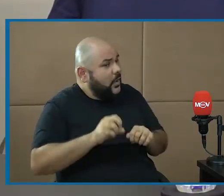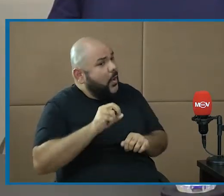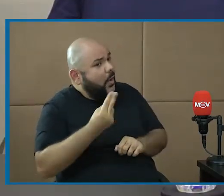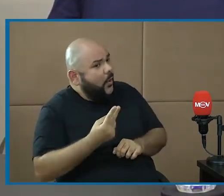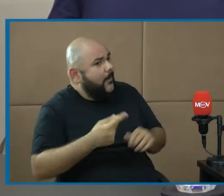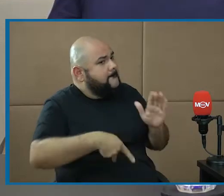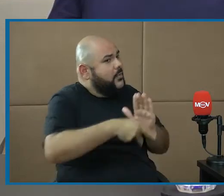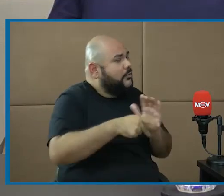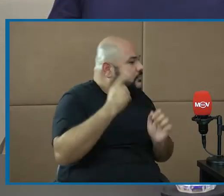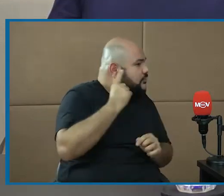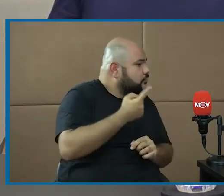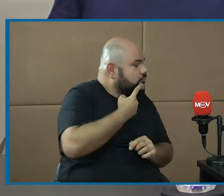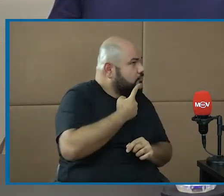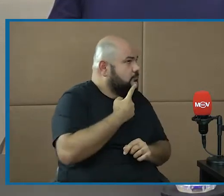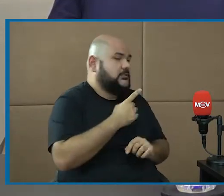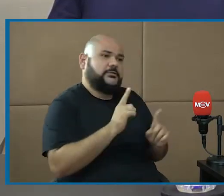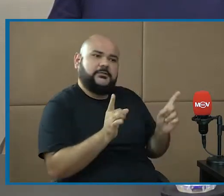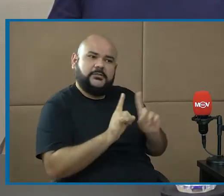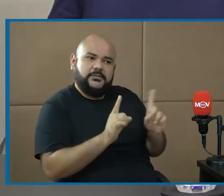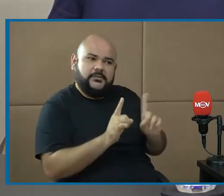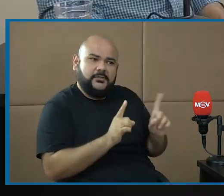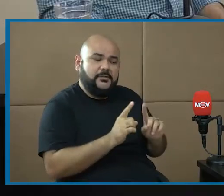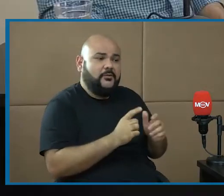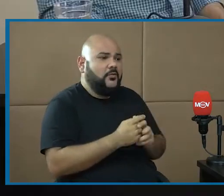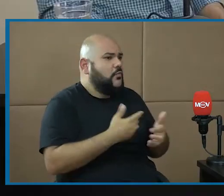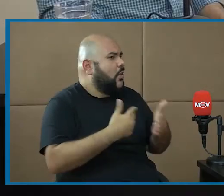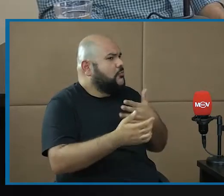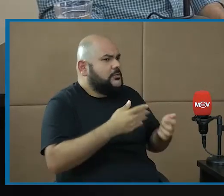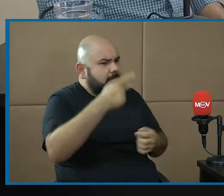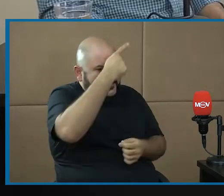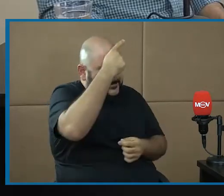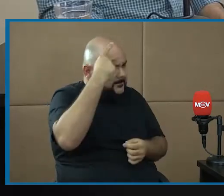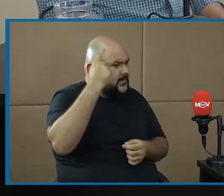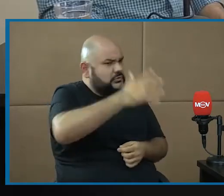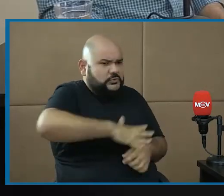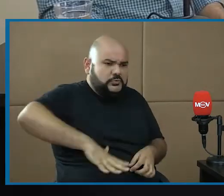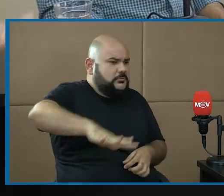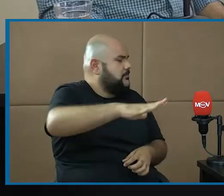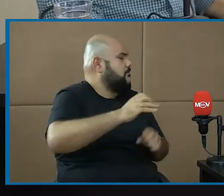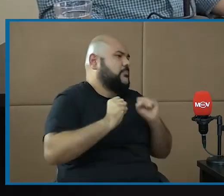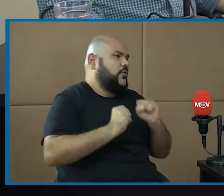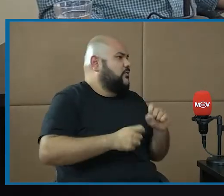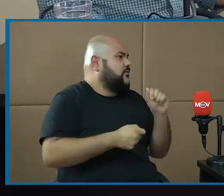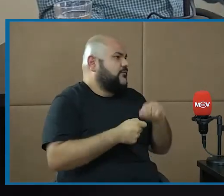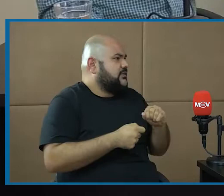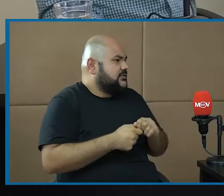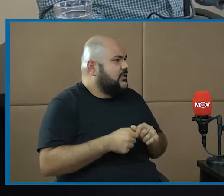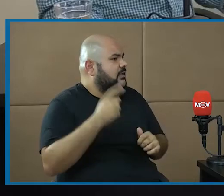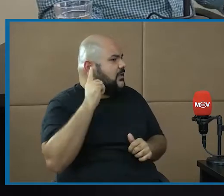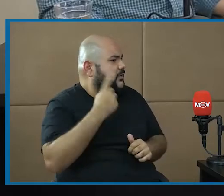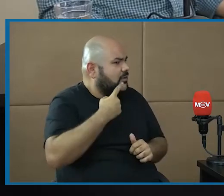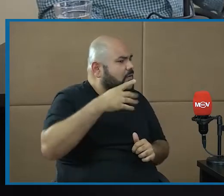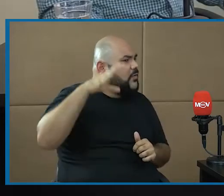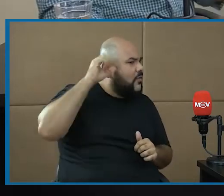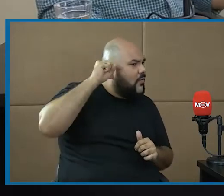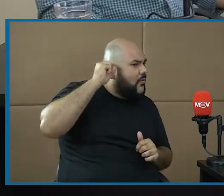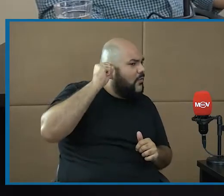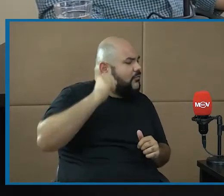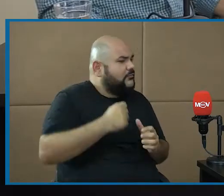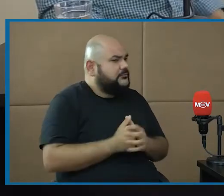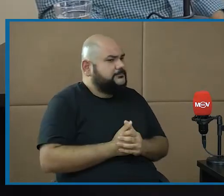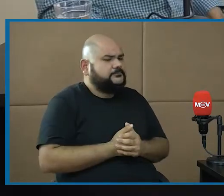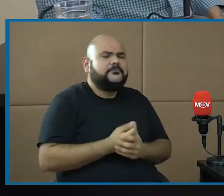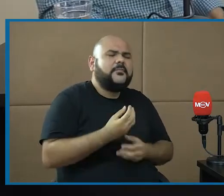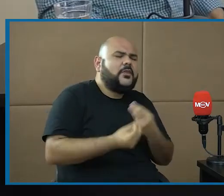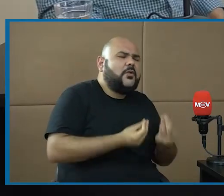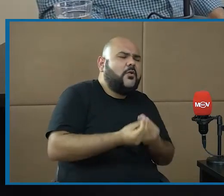acesso amplo. Entendeu? Só que a pesquisa dele é voltada para a área de surdez, de tradução. Como é que ele lida dentro da faculdade com professores